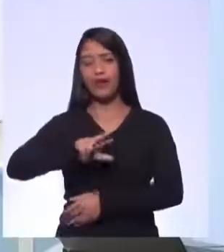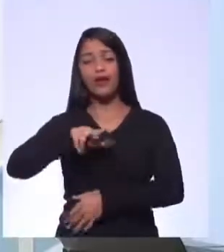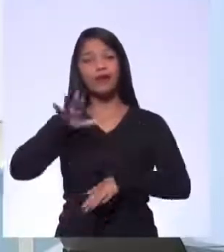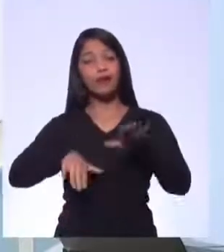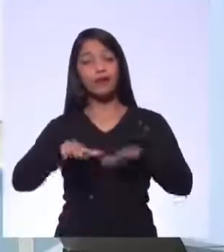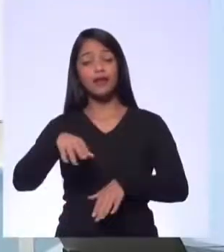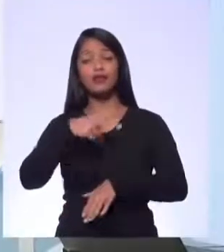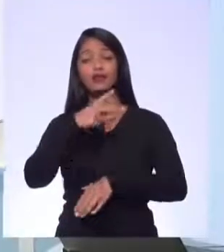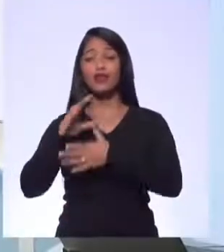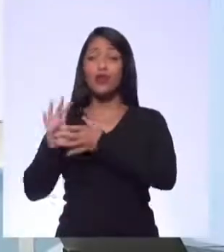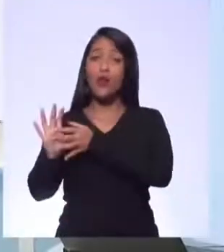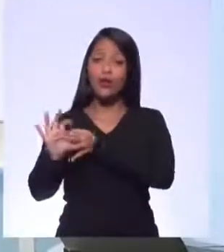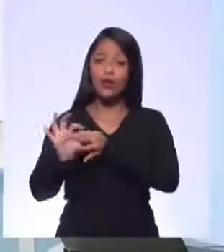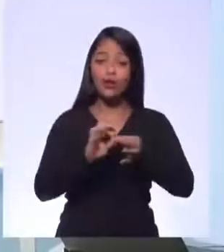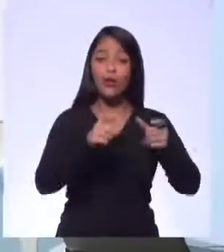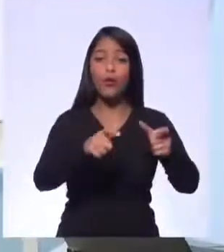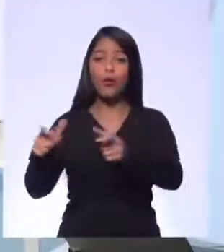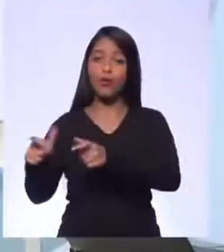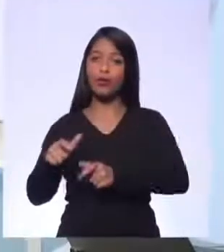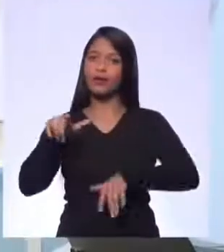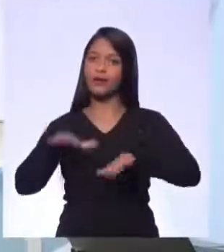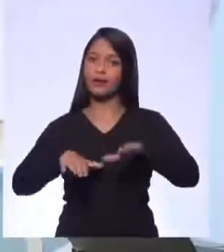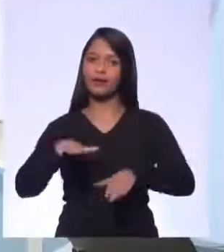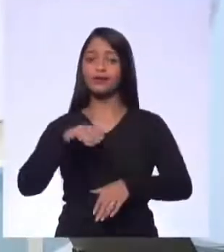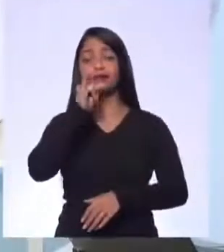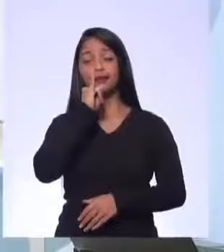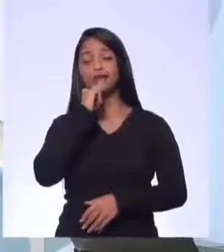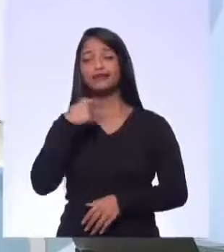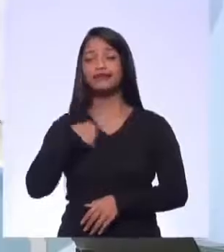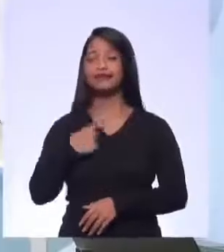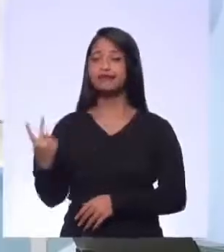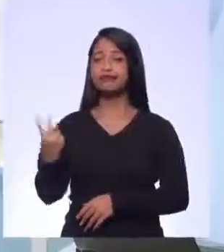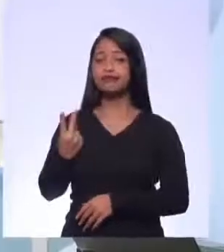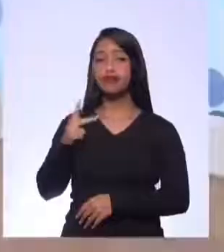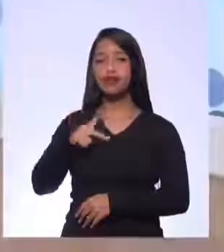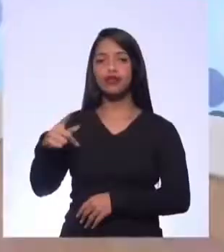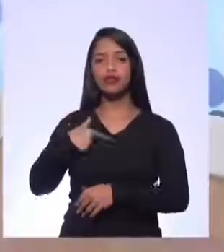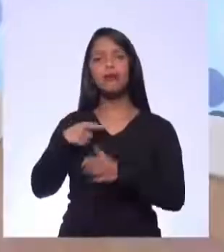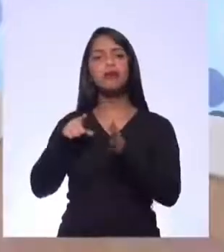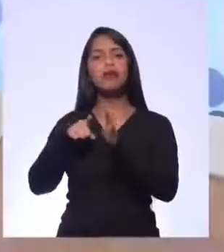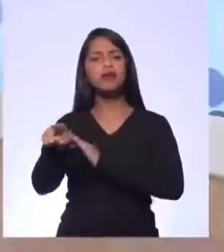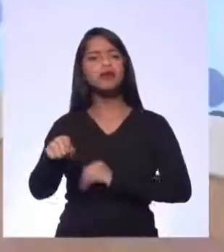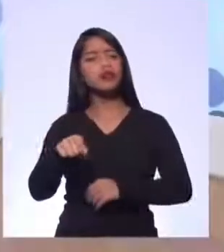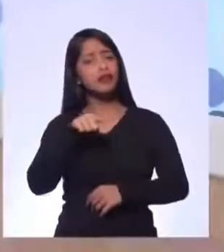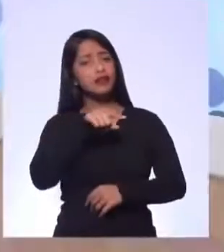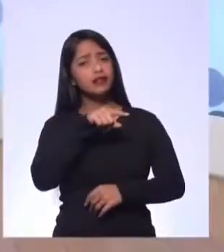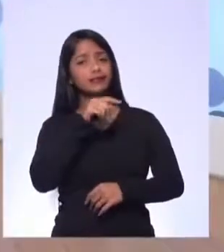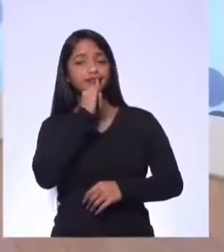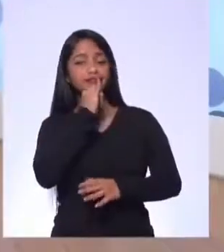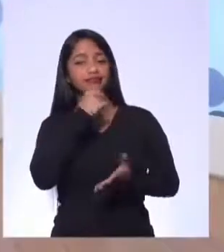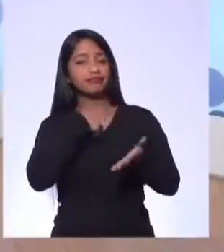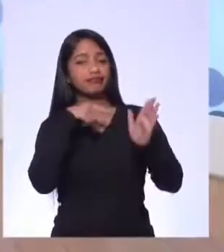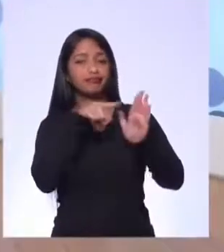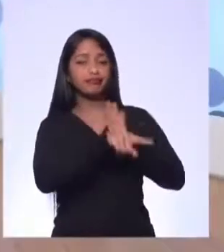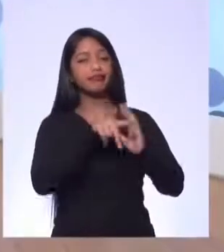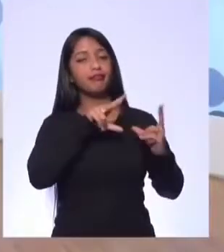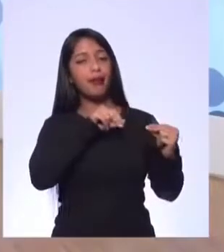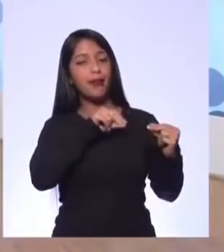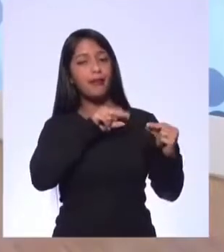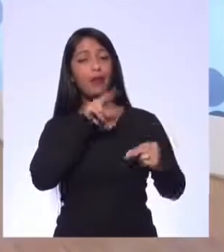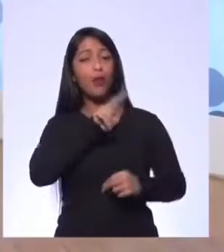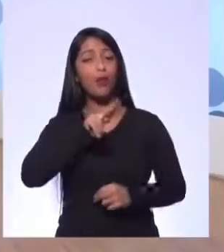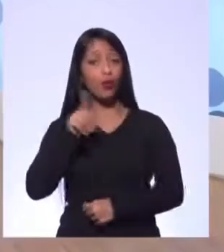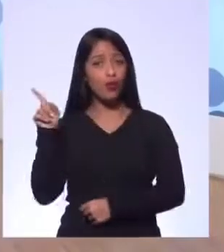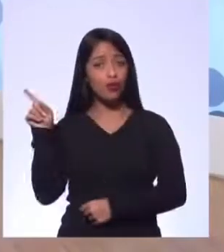você vai usar. Se eu estou conversando aqui com o Ed, can you play football? No, I can't. No, I